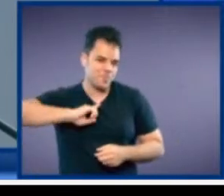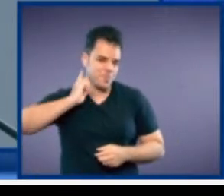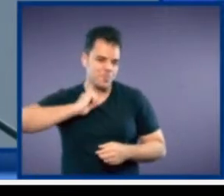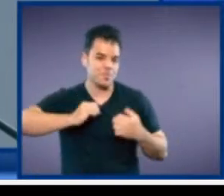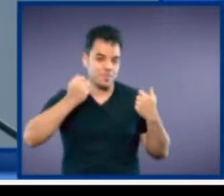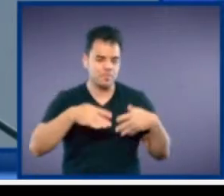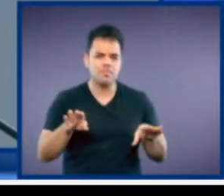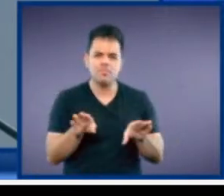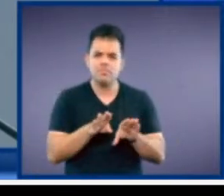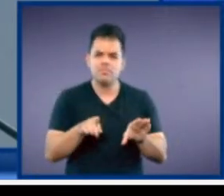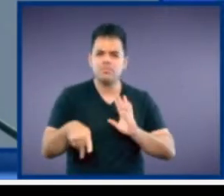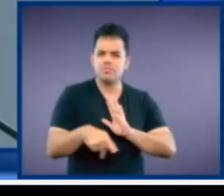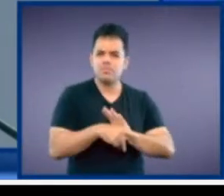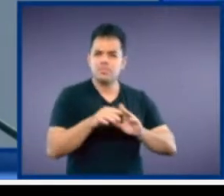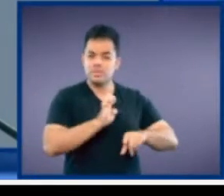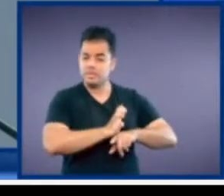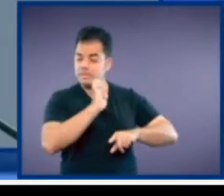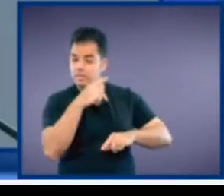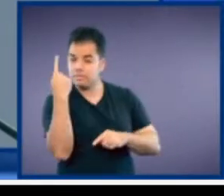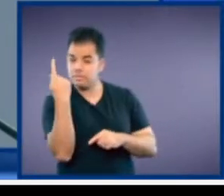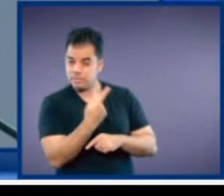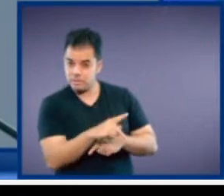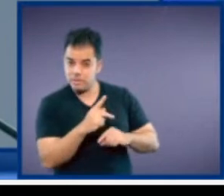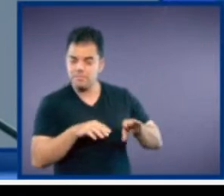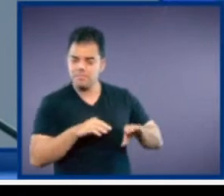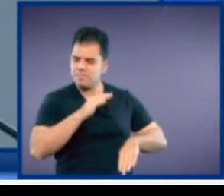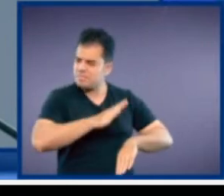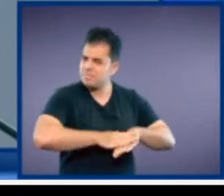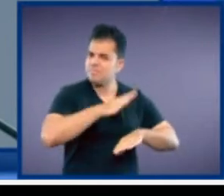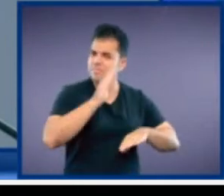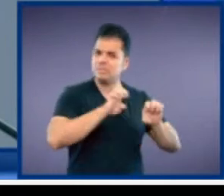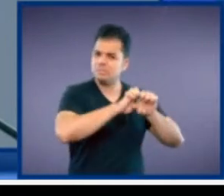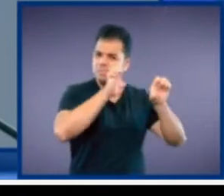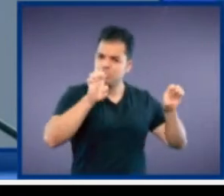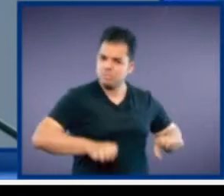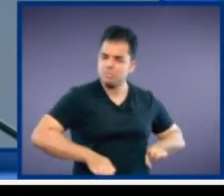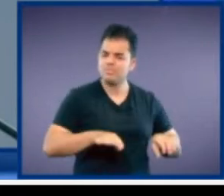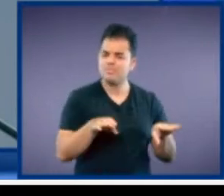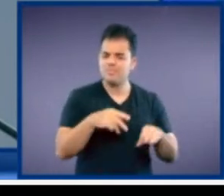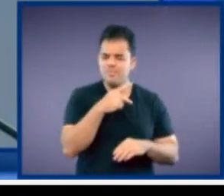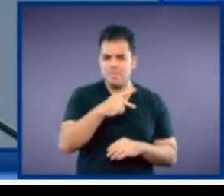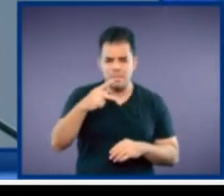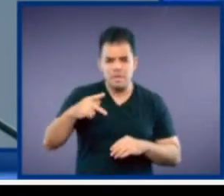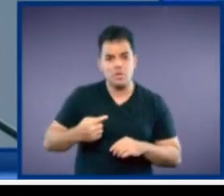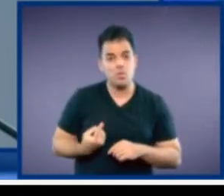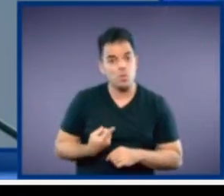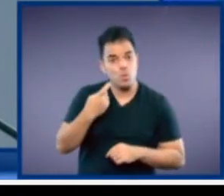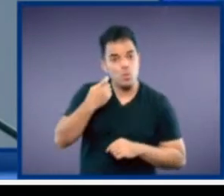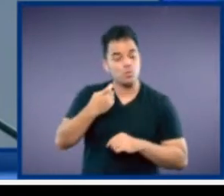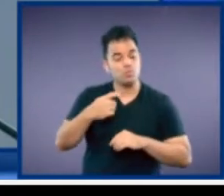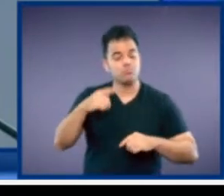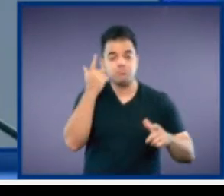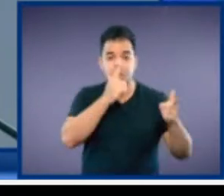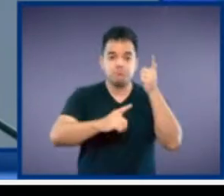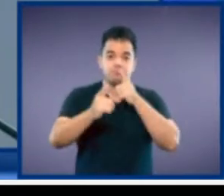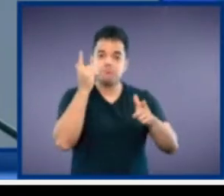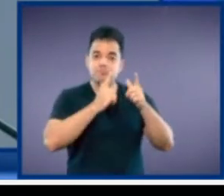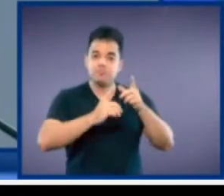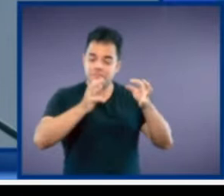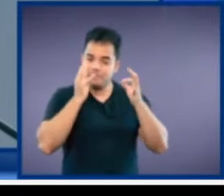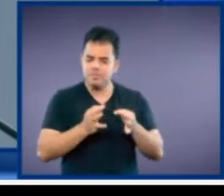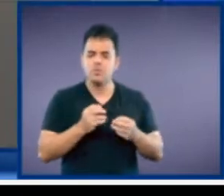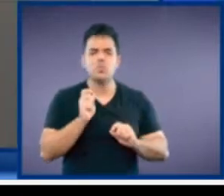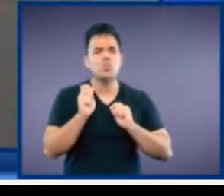como sendo o estado que mais estruturou concessões e BBVs num único mandato. Isso,